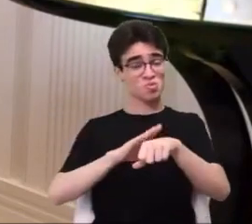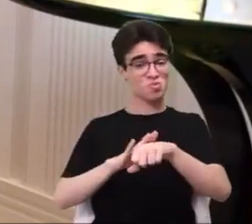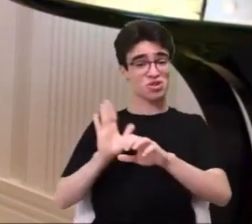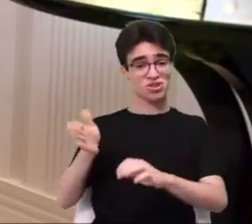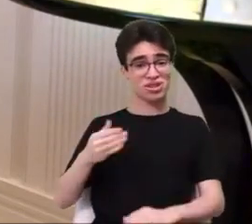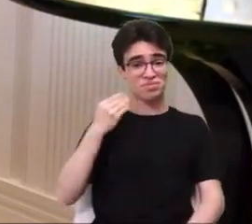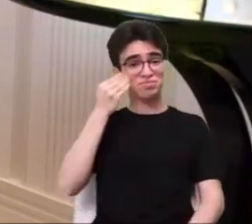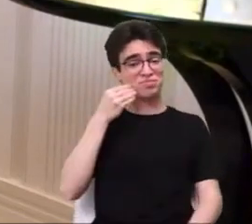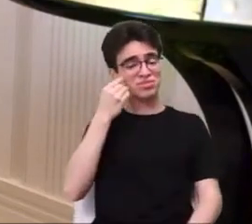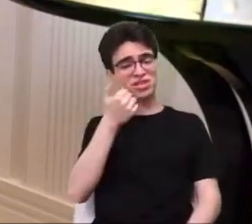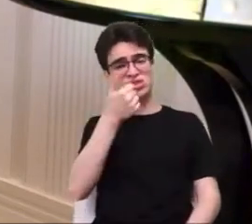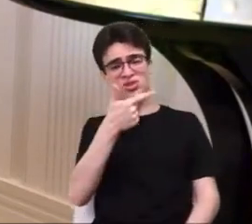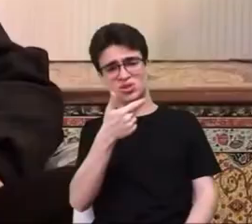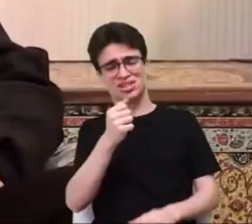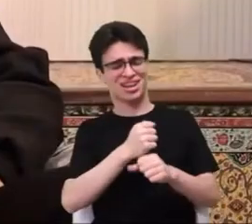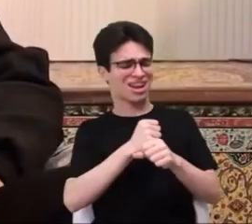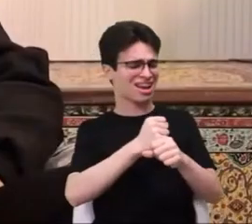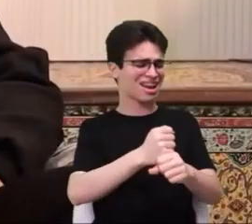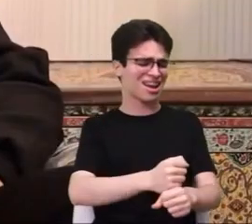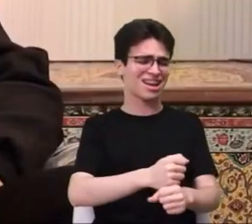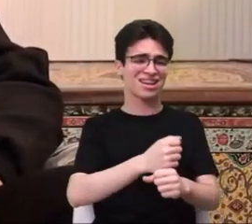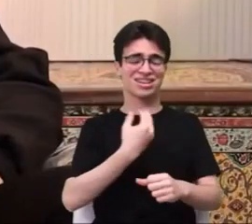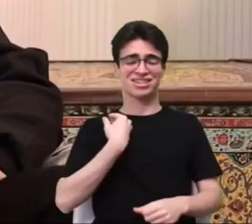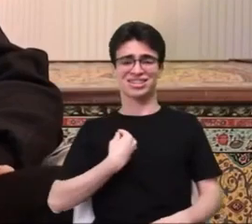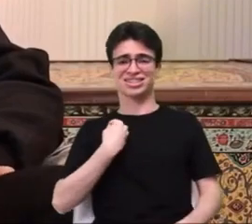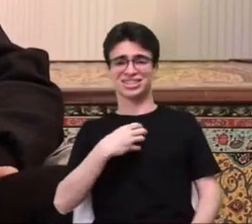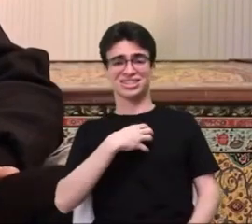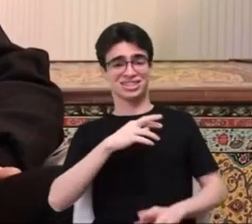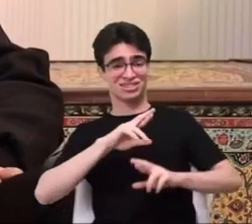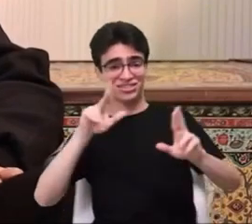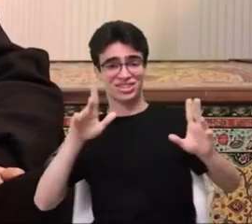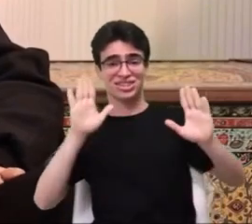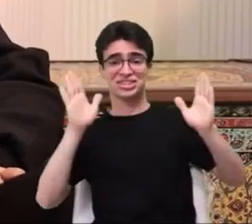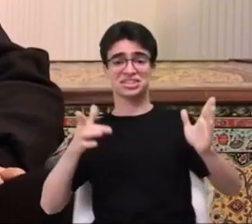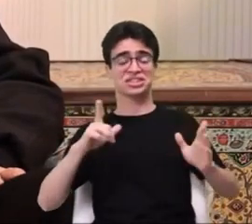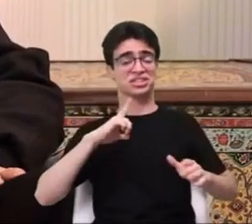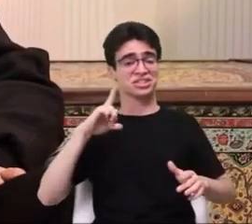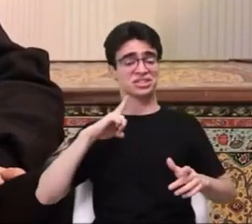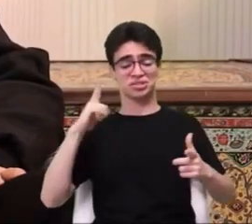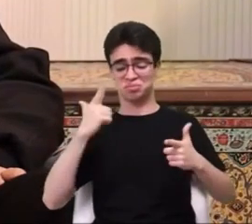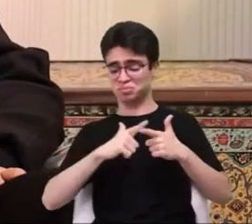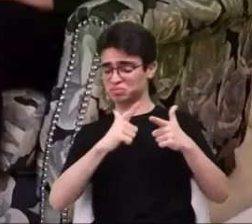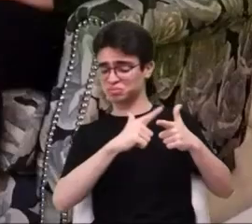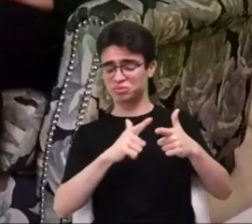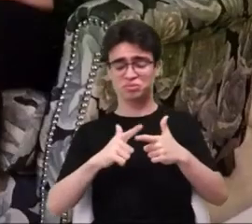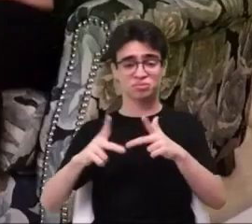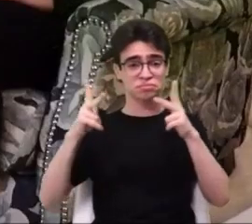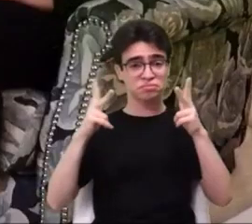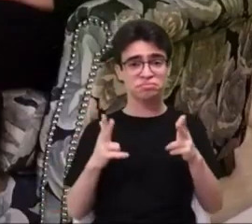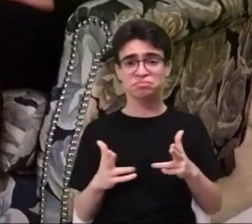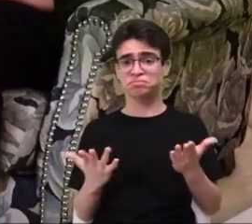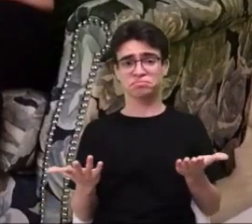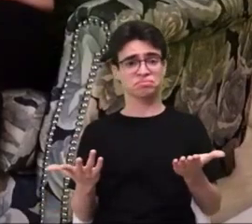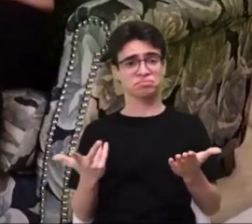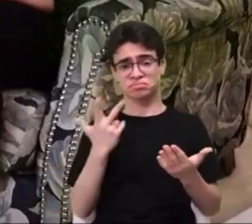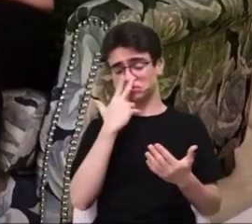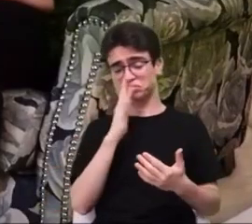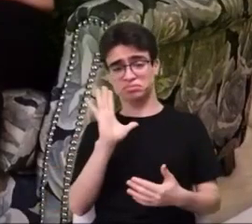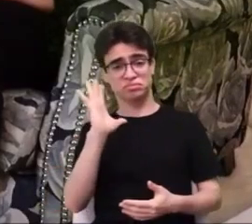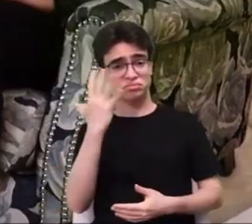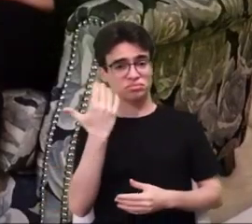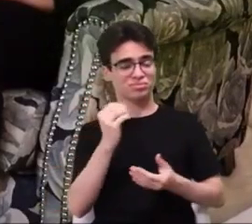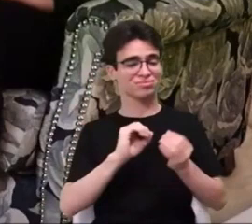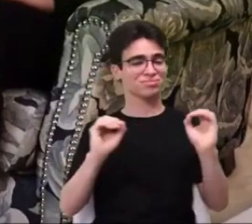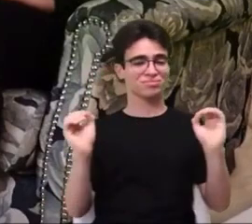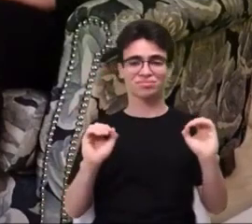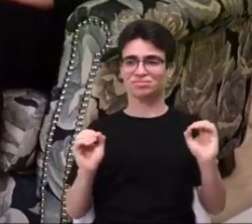foi, 12 anos, para um outro estágio da vida, levando os mesmos conflitos que não foram resolvidos. Então a